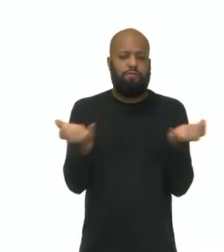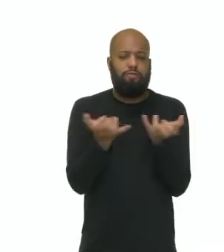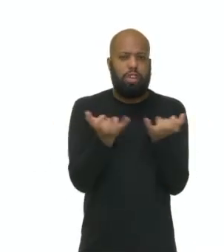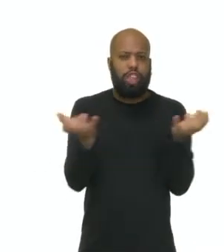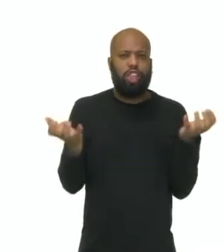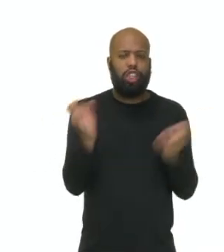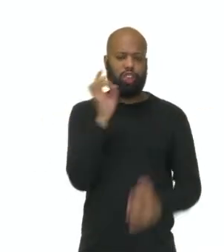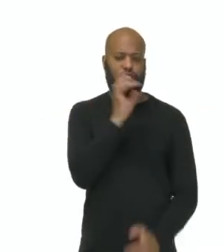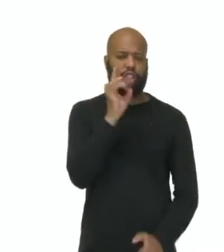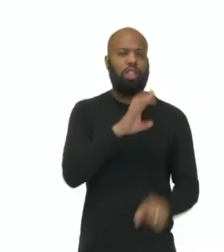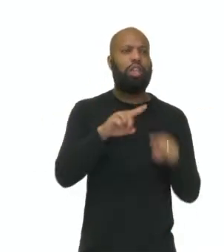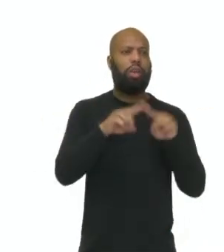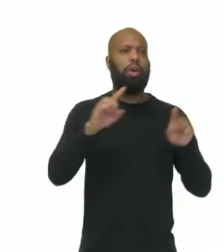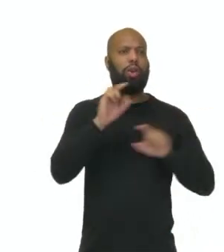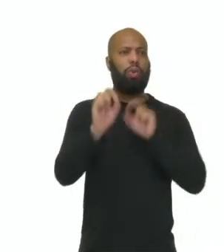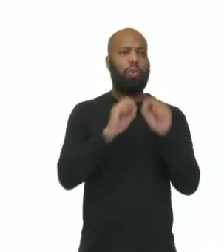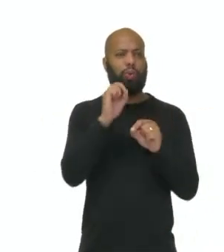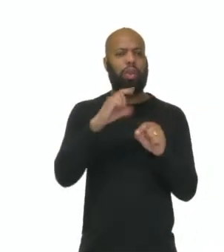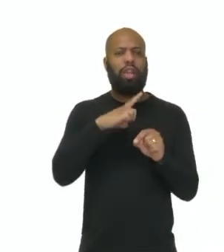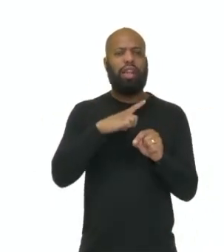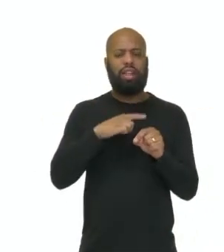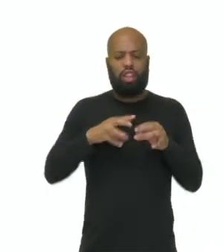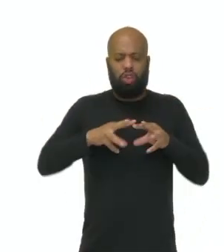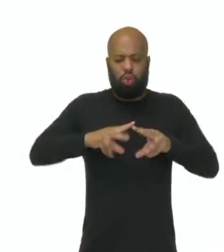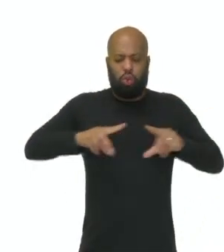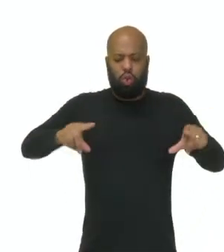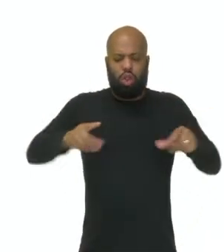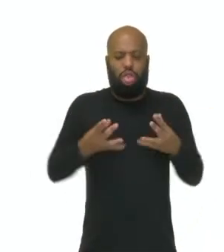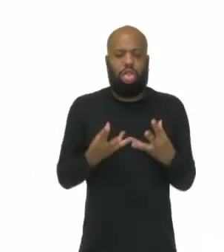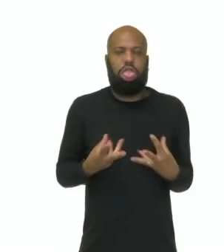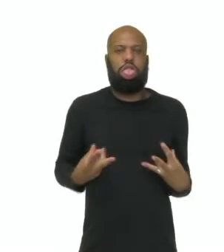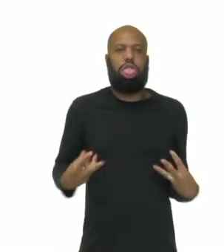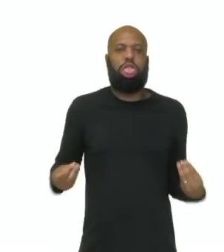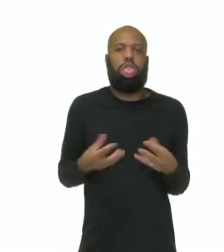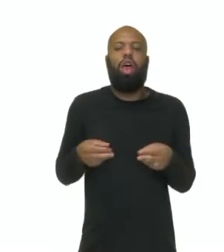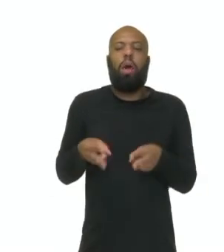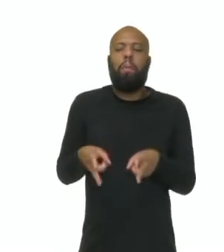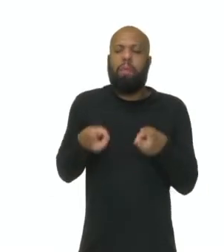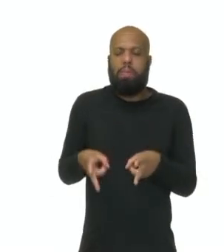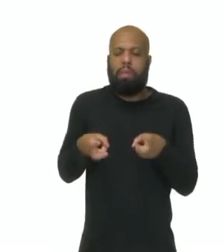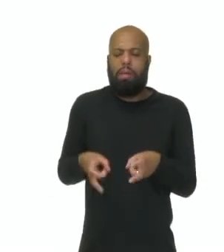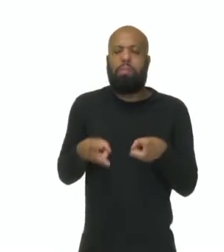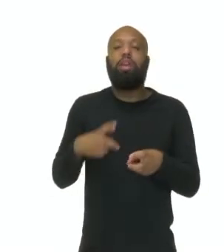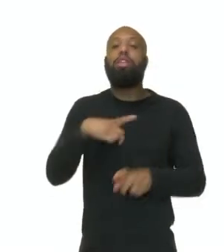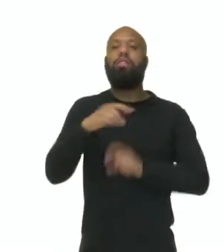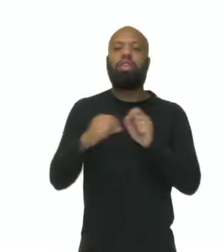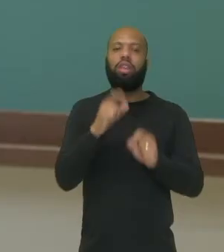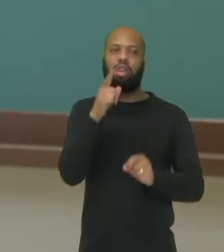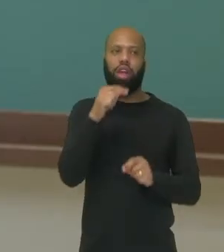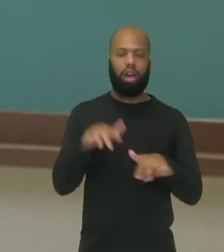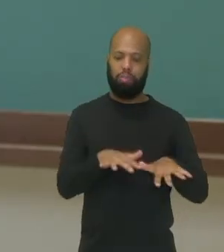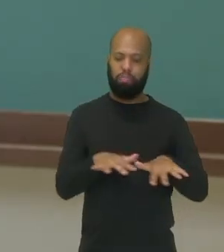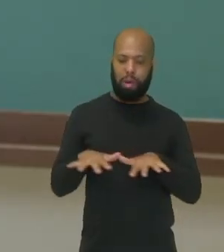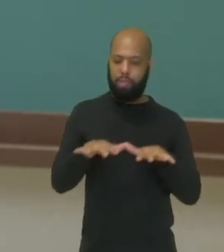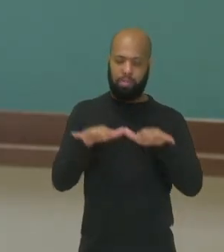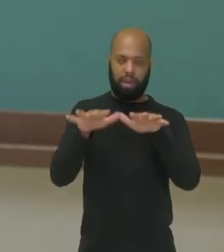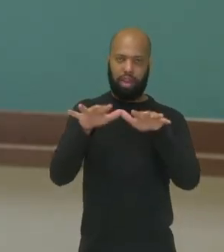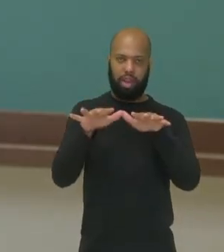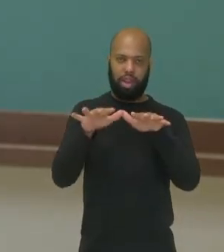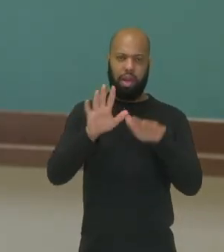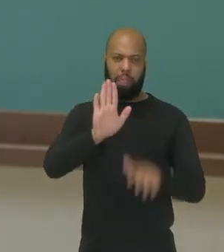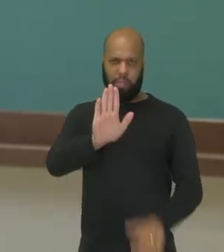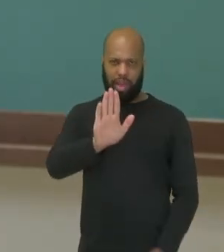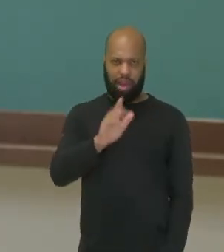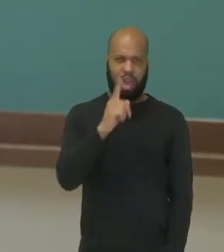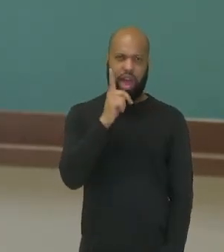gente observa também já uma parte do solo bem explorado, alagado. Mas não